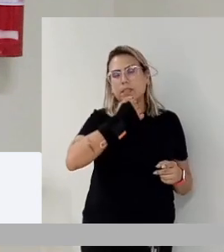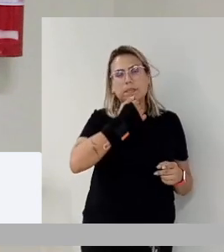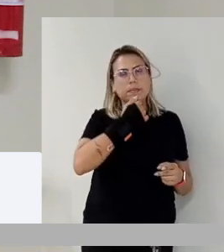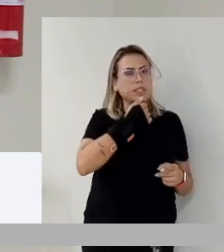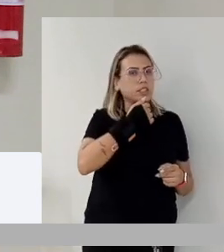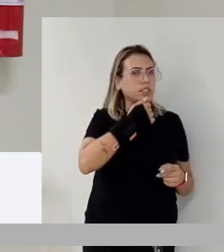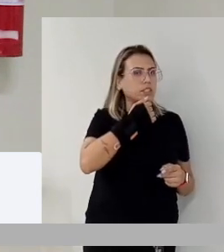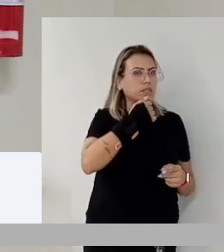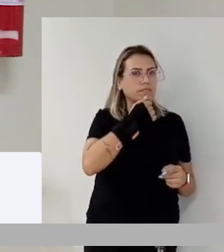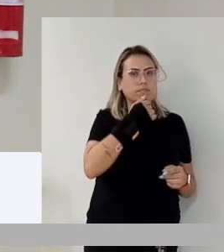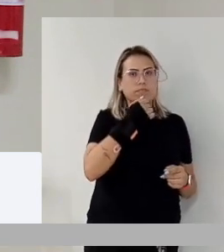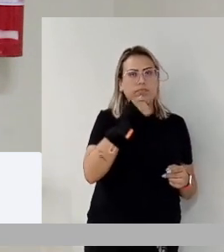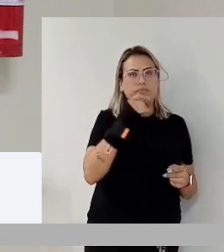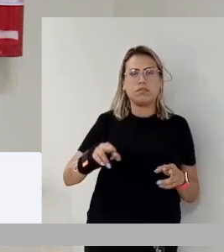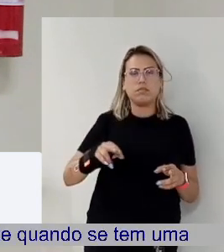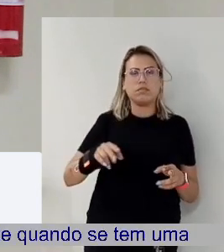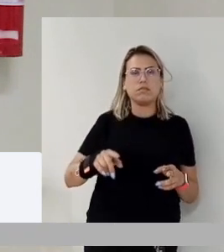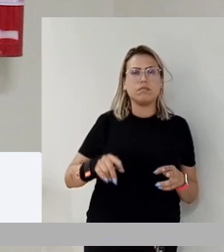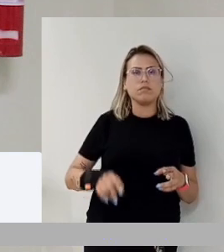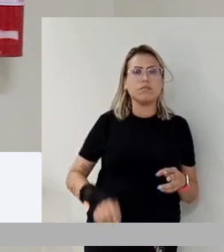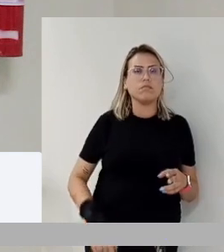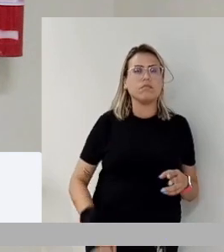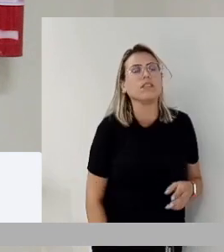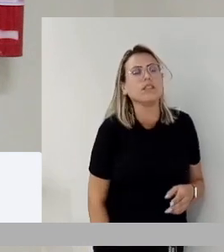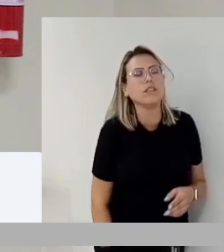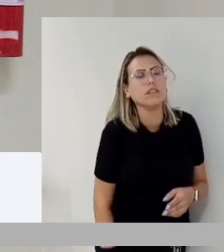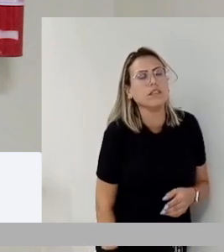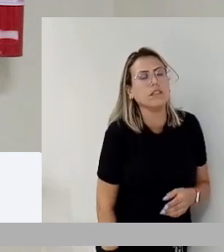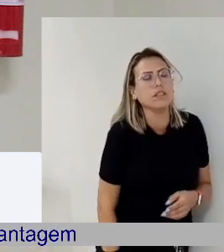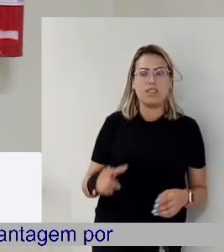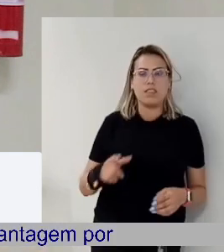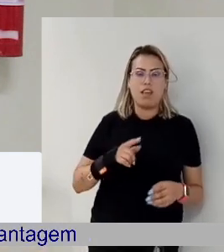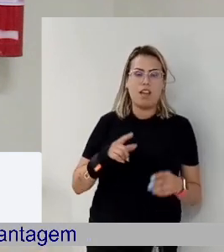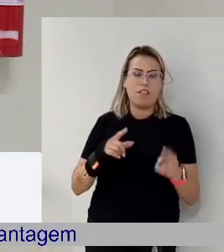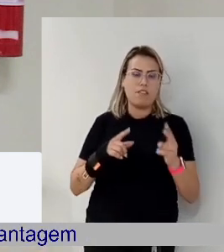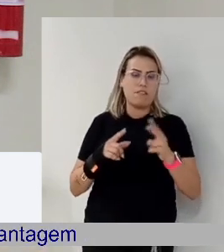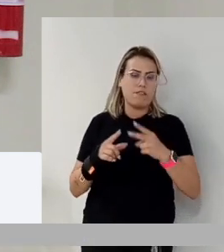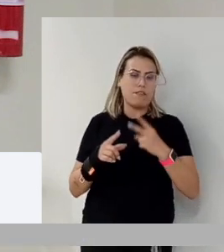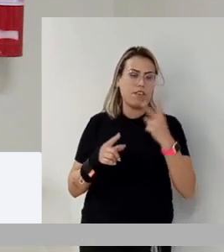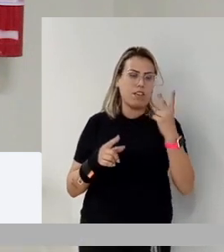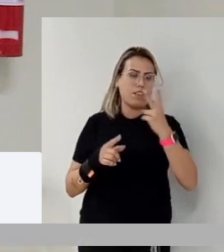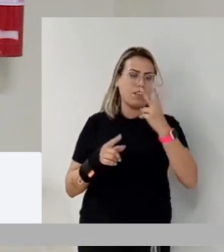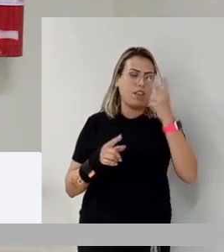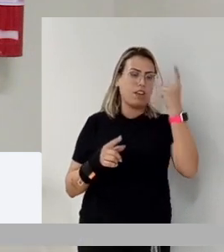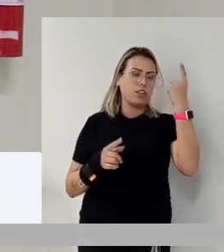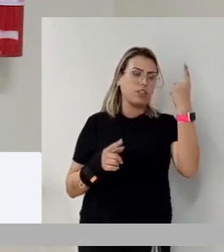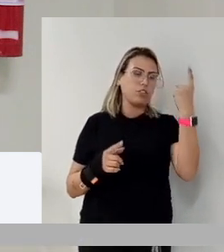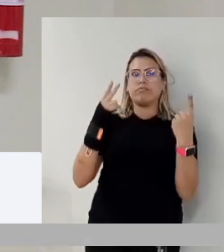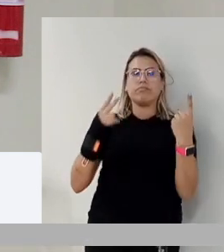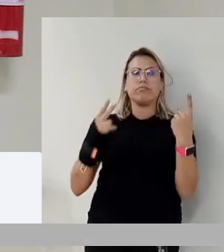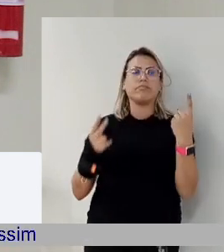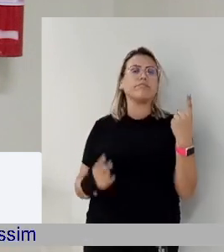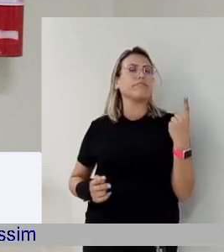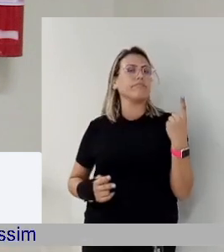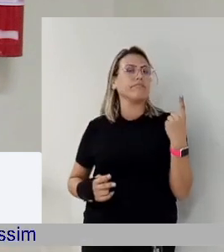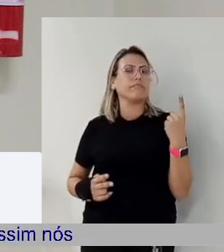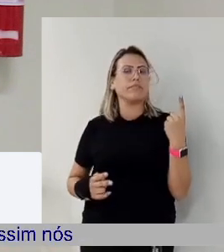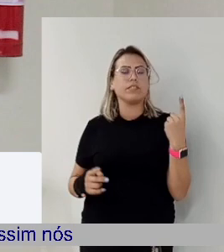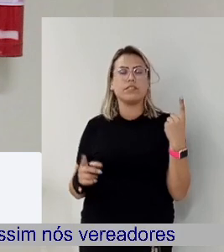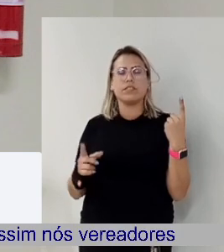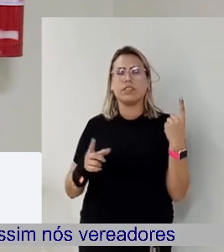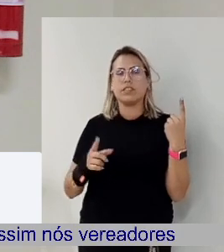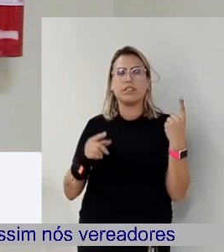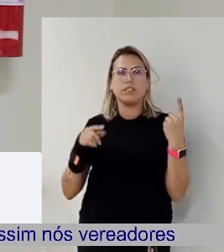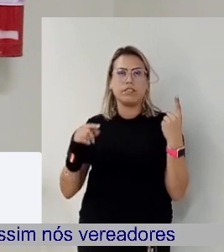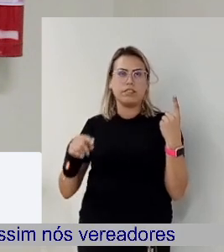quando se tem uma vantagem de um lado se perde a vantagem por outros né tem a desvantagem por outros mas que assim nós vereadores